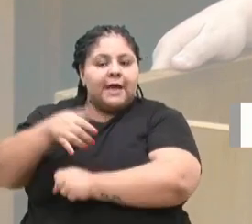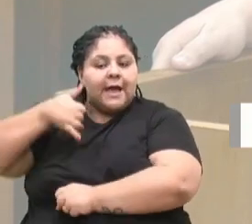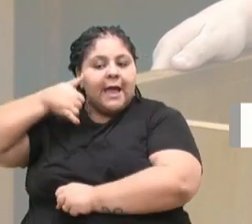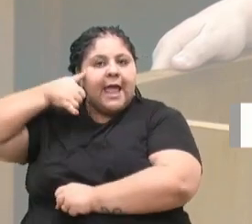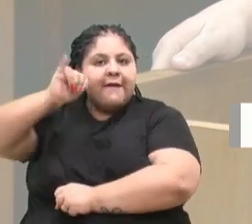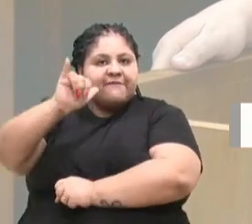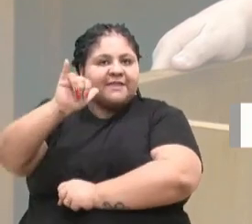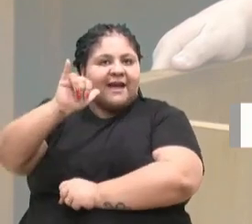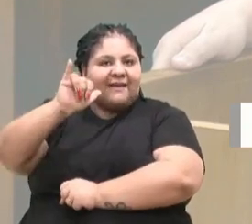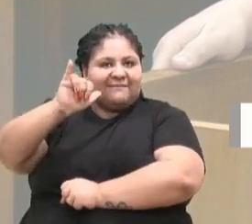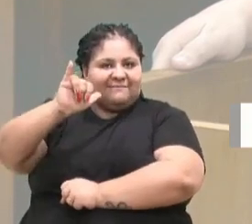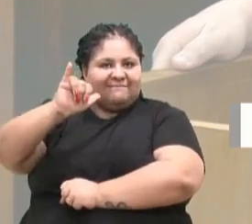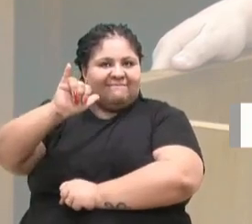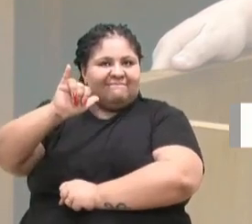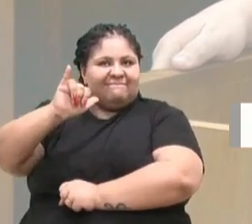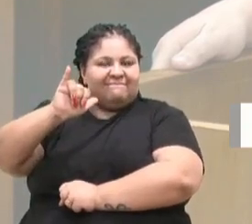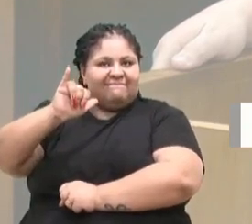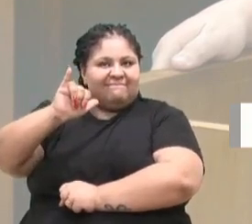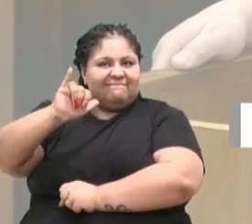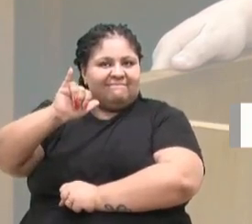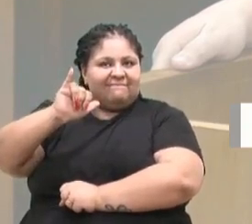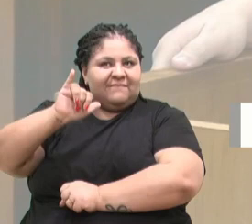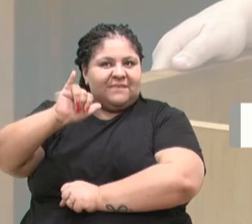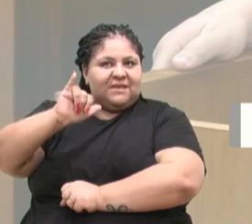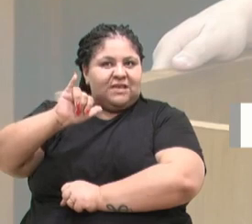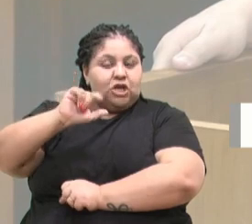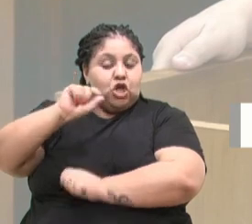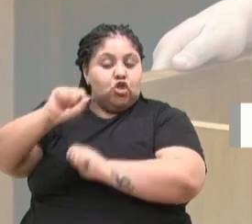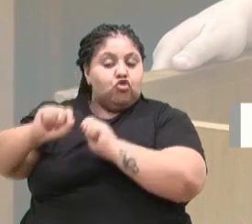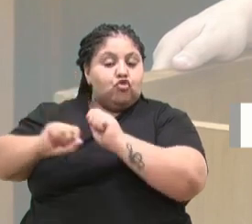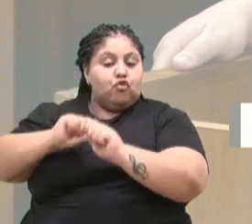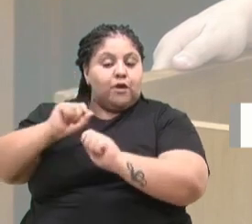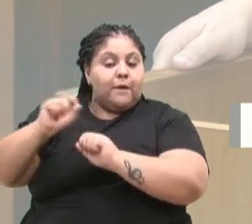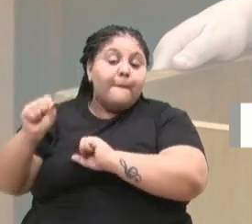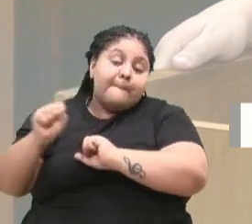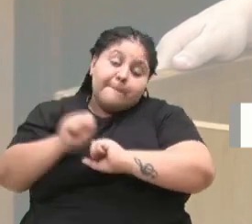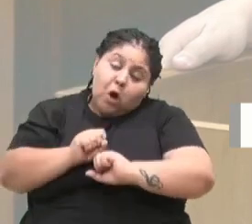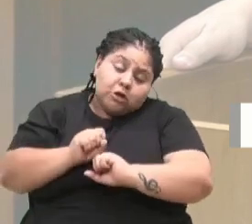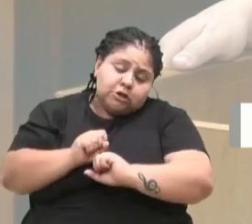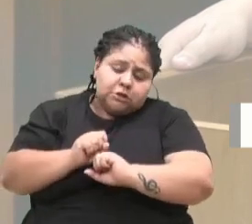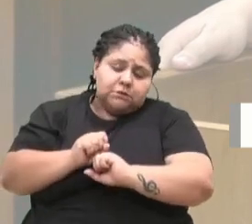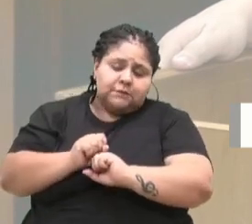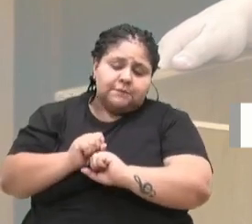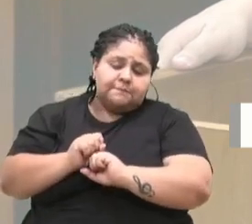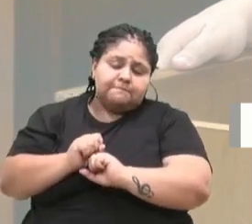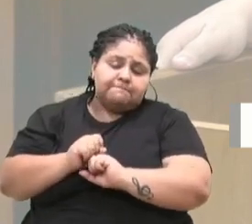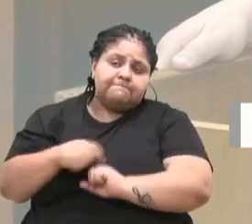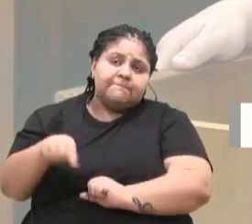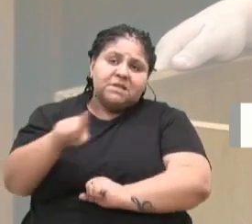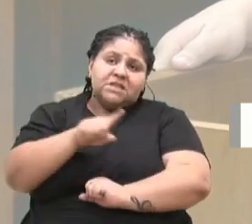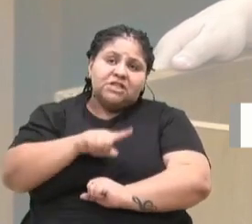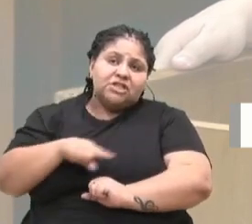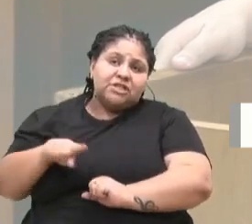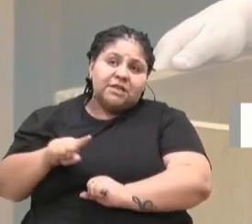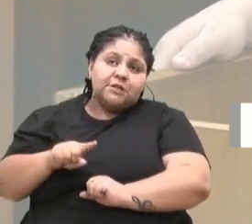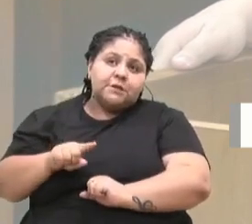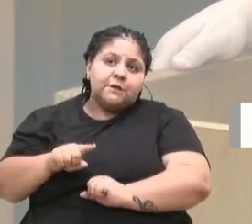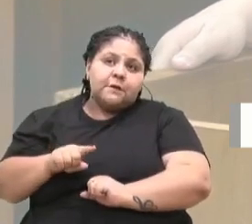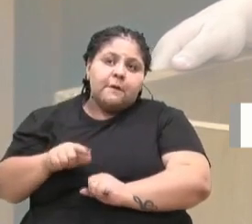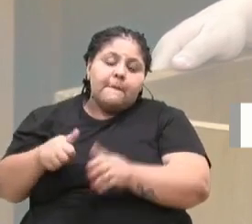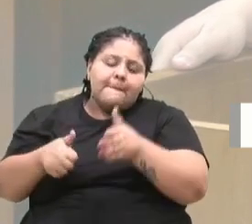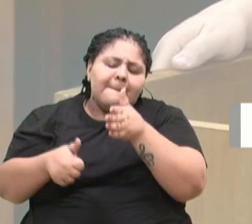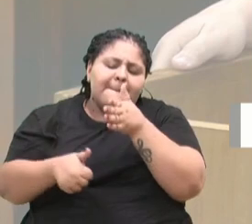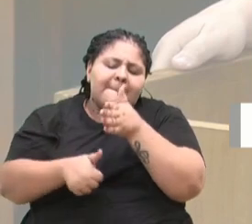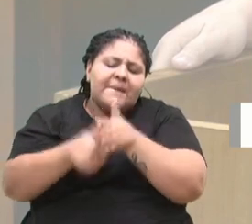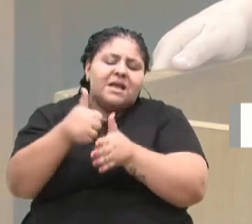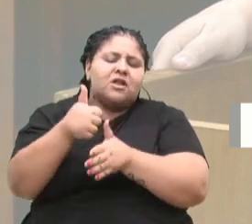a prevenção do que humanamente era possível para a gente poder amenizar